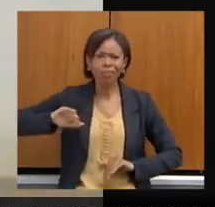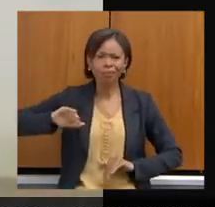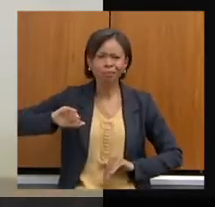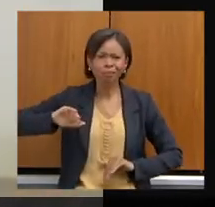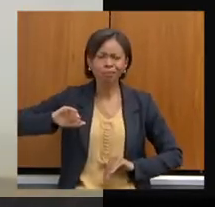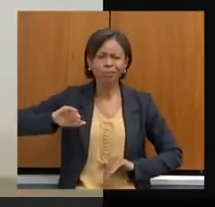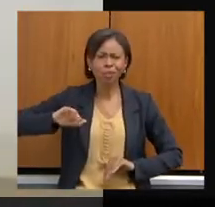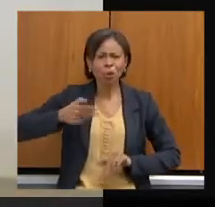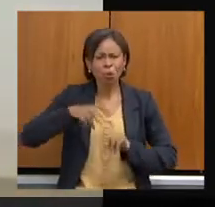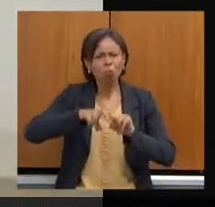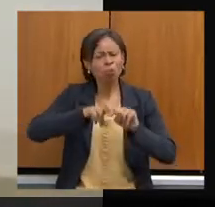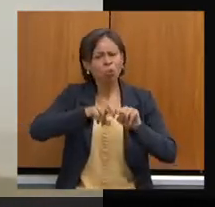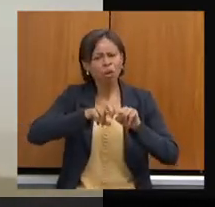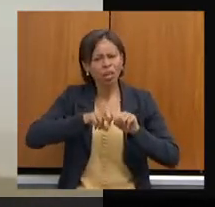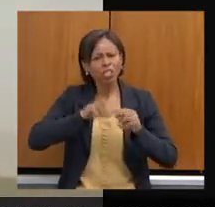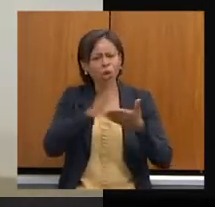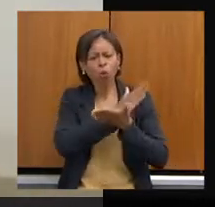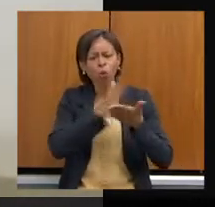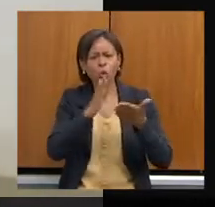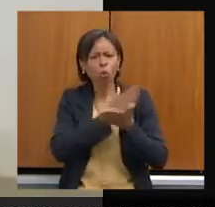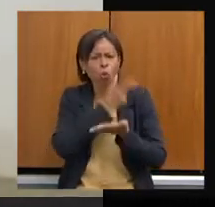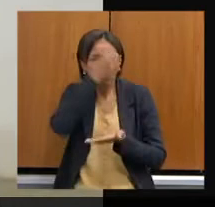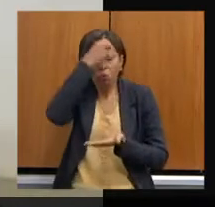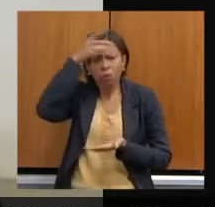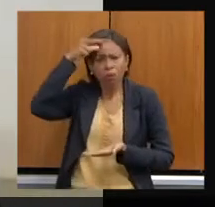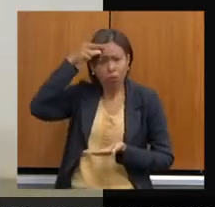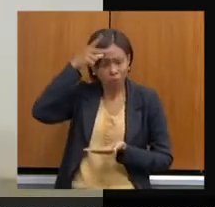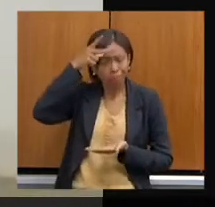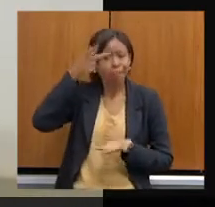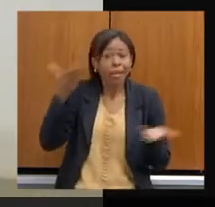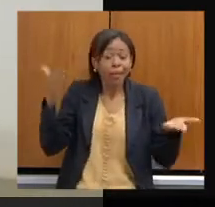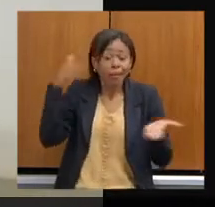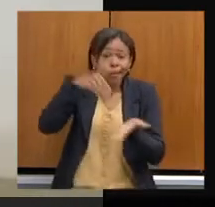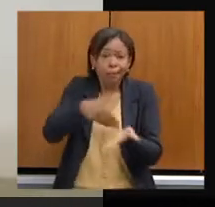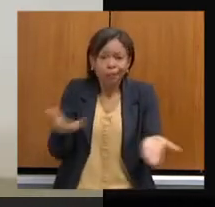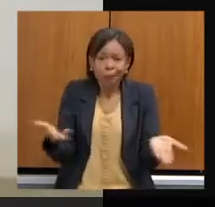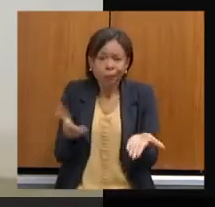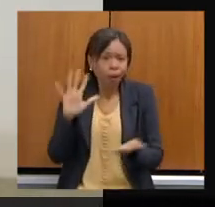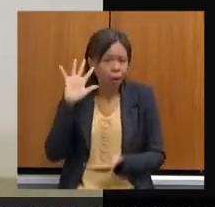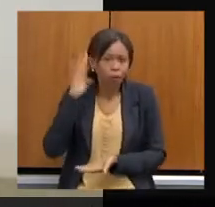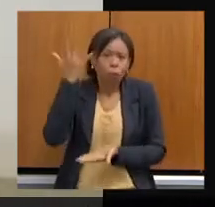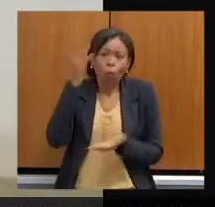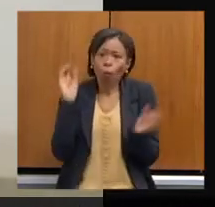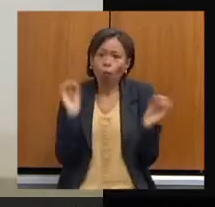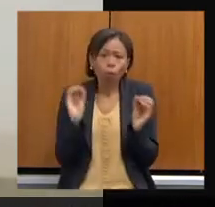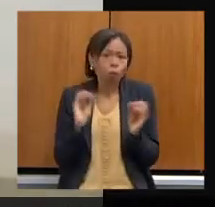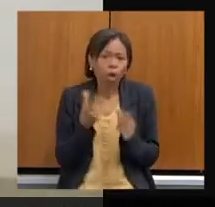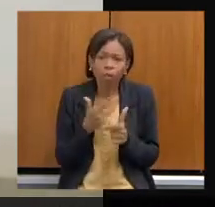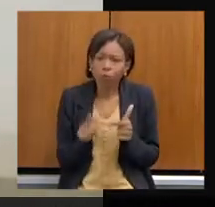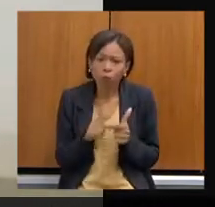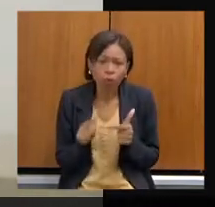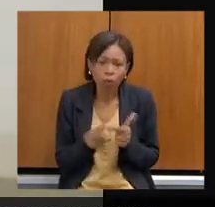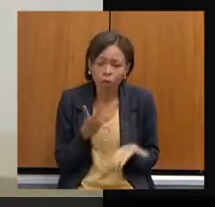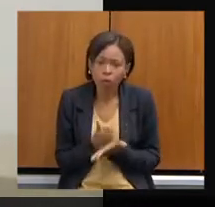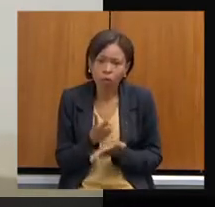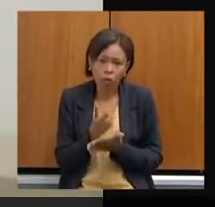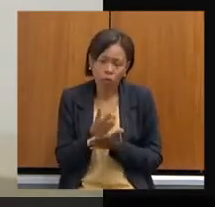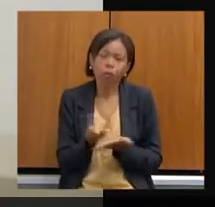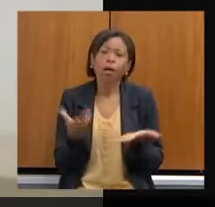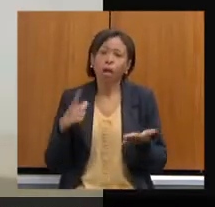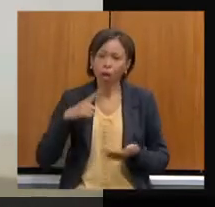ação de alguns meses e até hoje nós não conseguimos resolver esse problema eu tenho uma agenda com